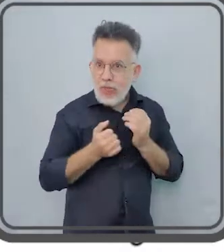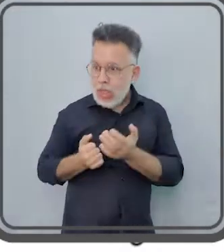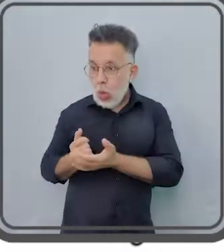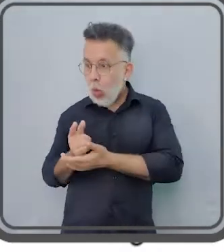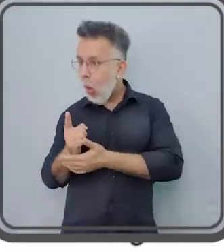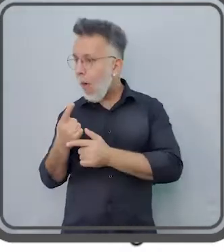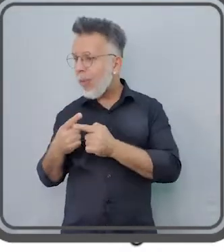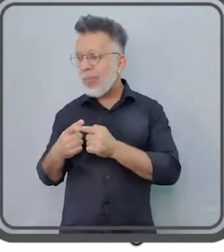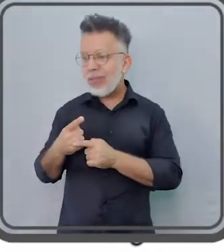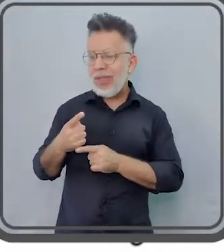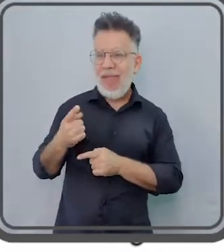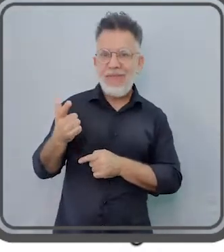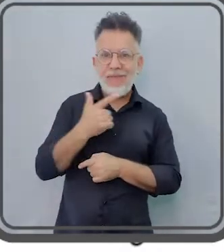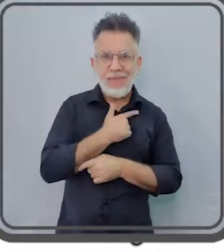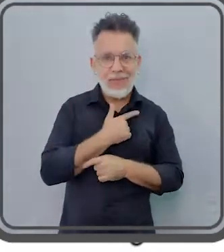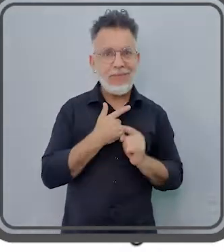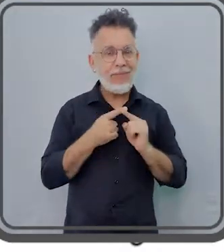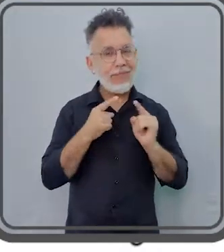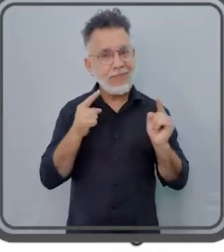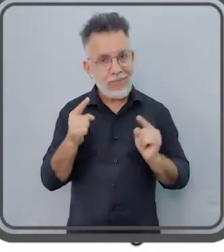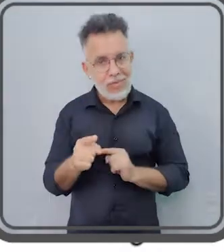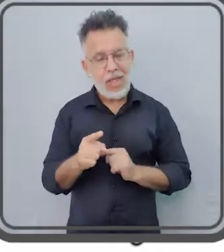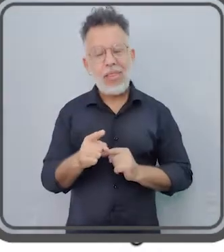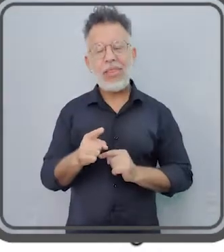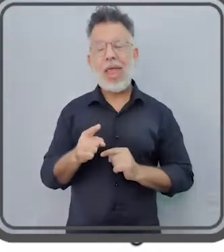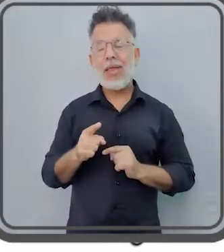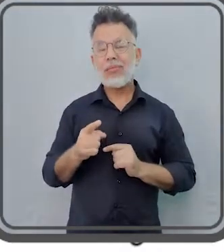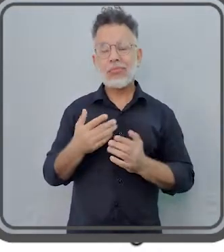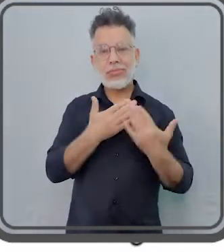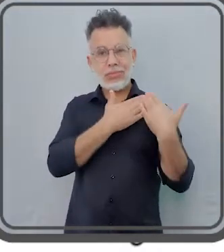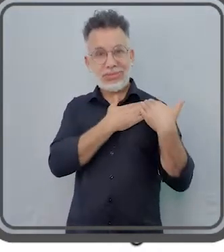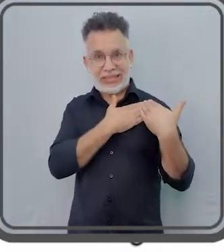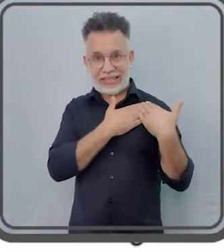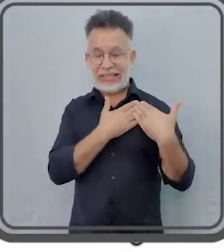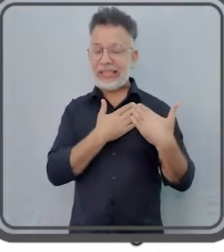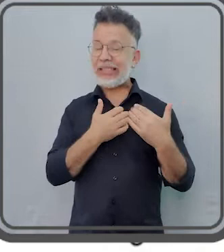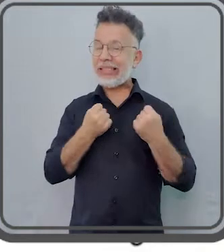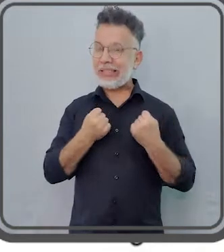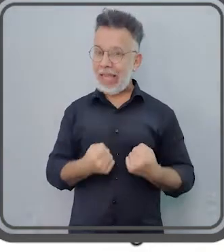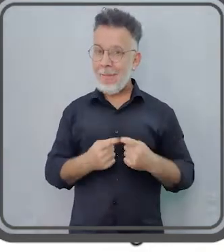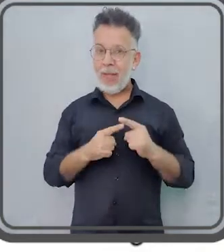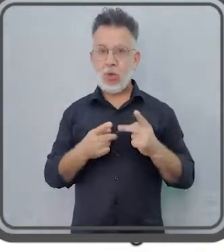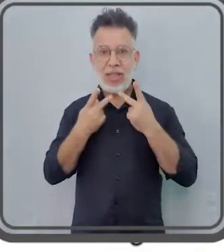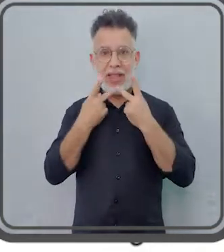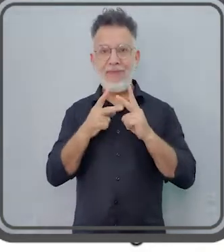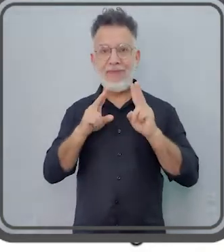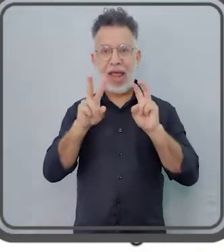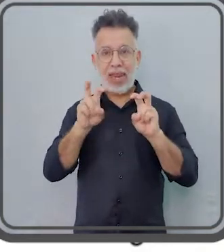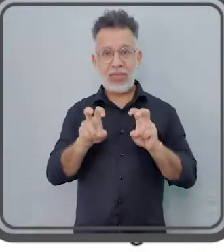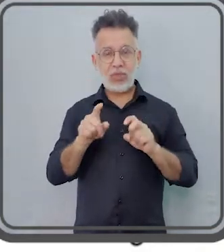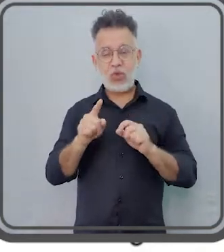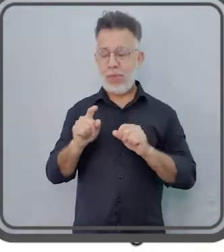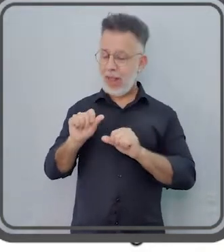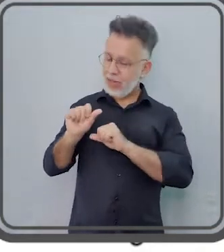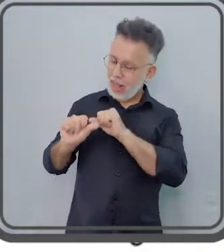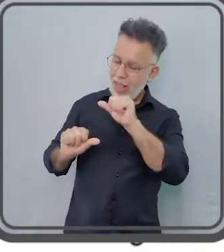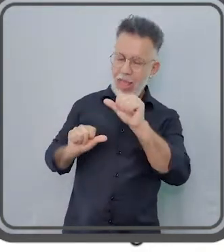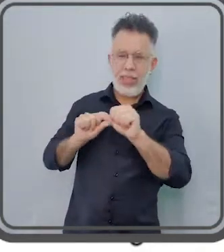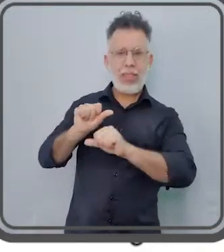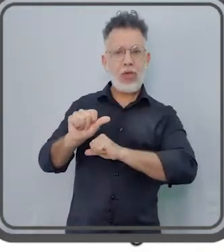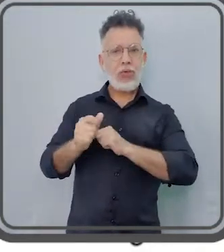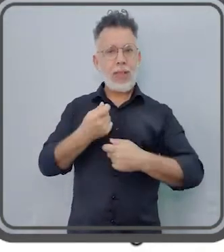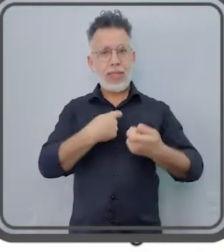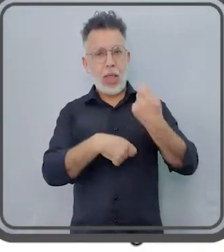uma carga aí muito, muito pesada. Mas quando a gente fala sobre essa transformação nesse mercado, né? Quando a